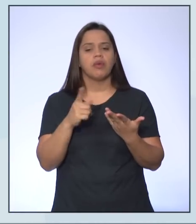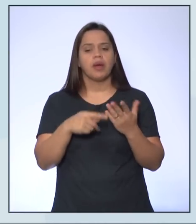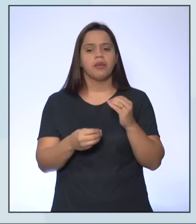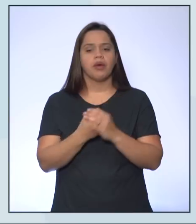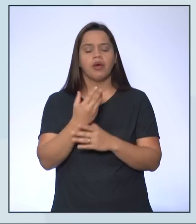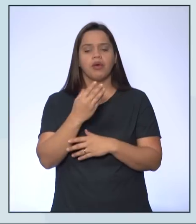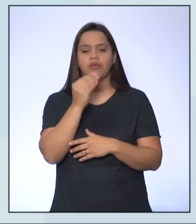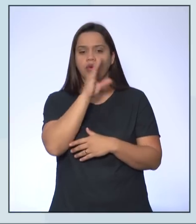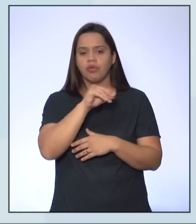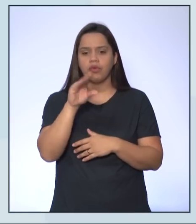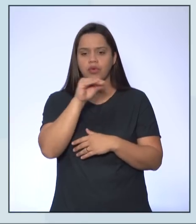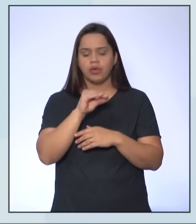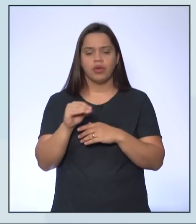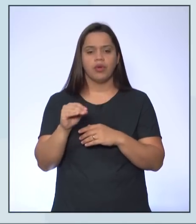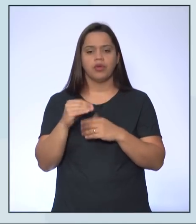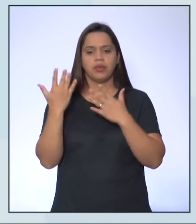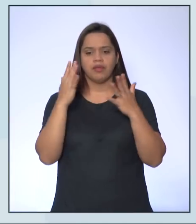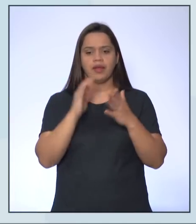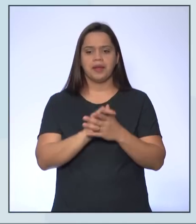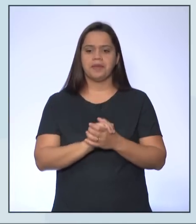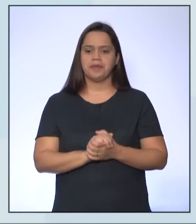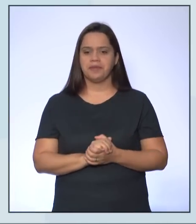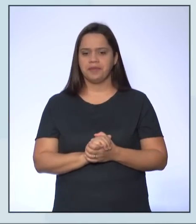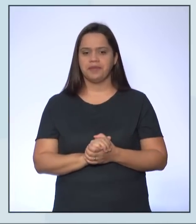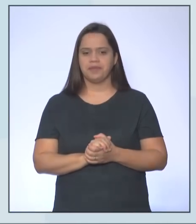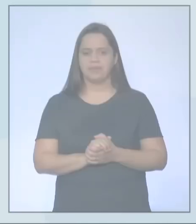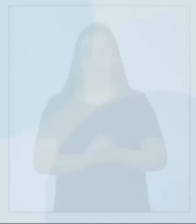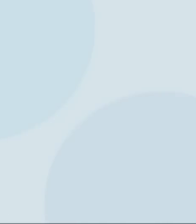para celebrar? 1 minuto na tela.